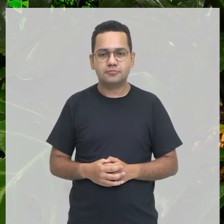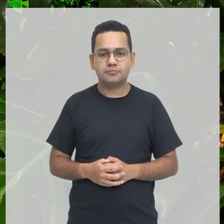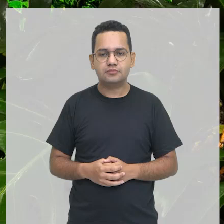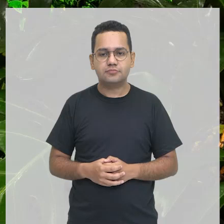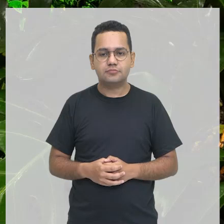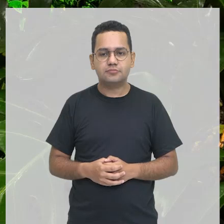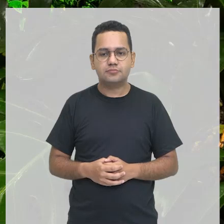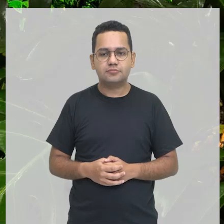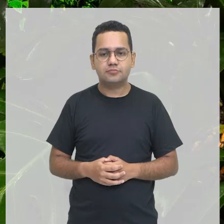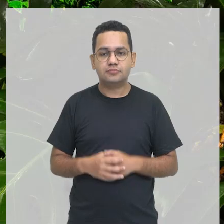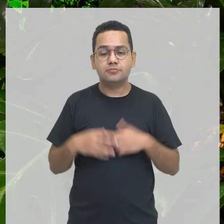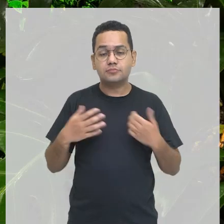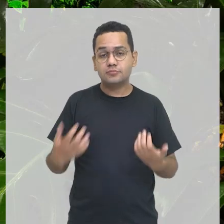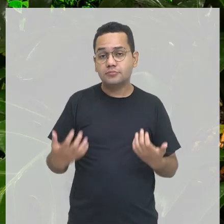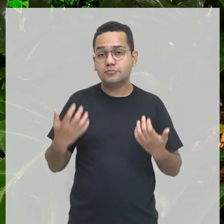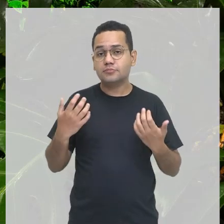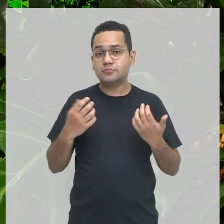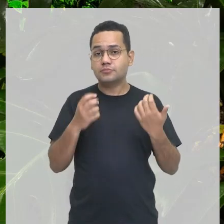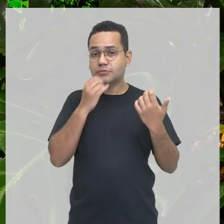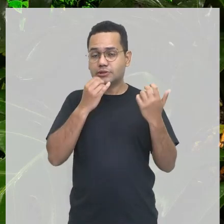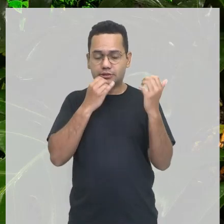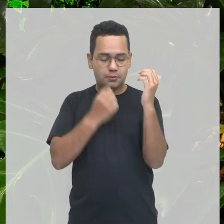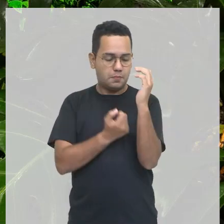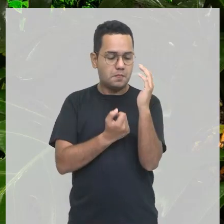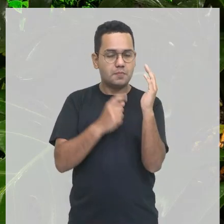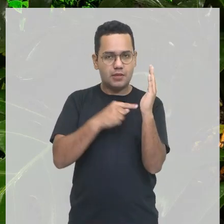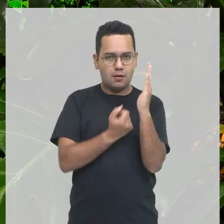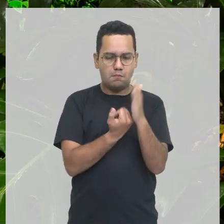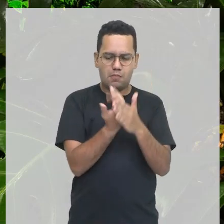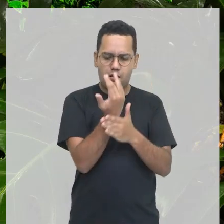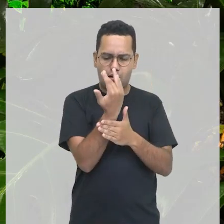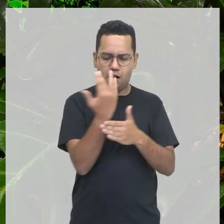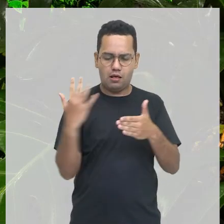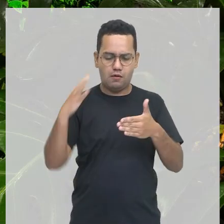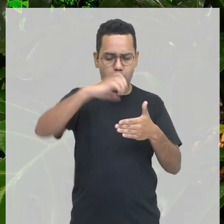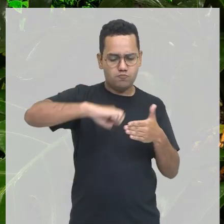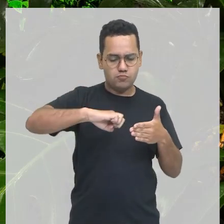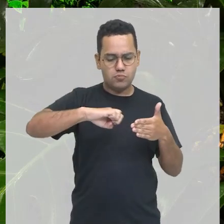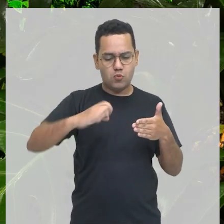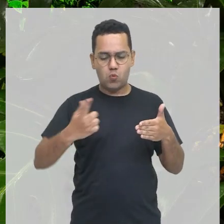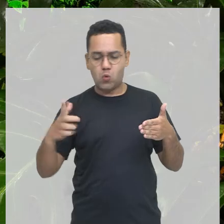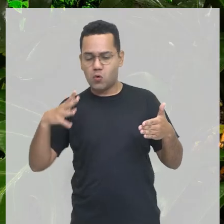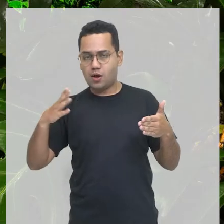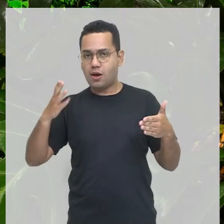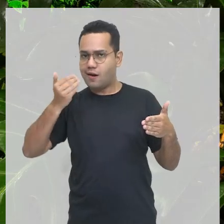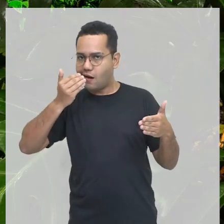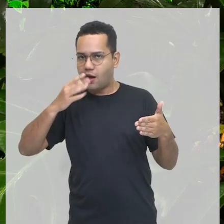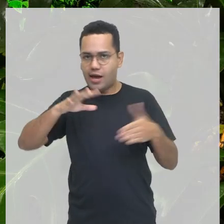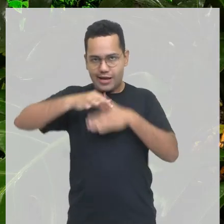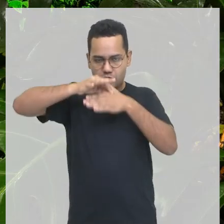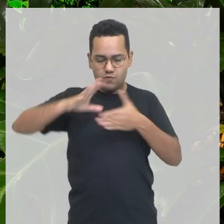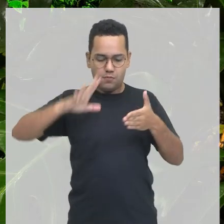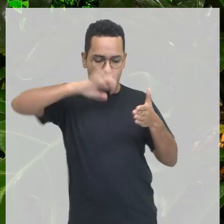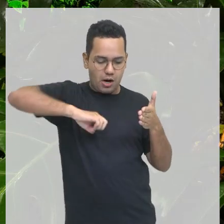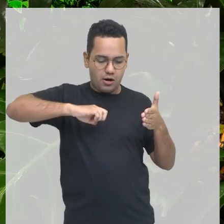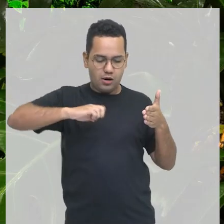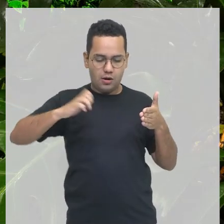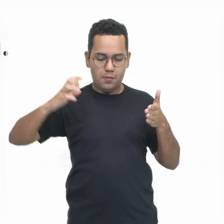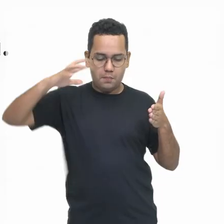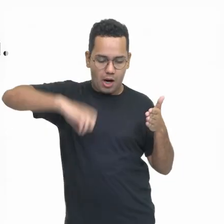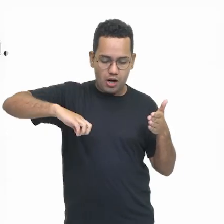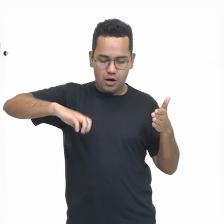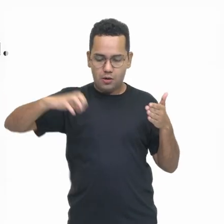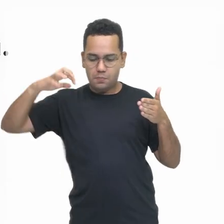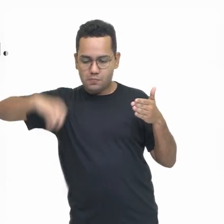de matéria e de energia entre todos esses seres vivos. Essa cadeia trófica, vejam que